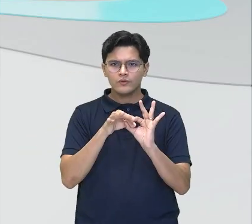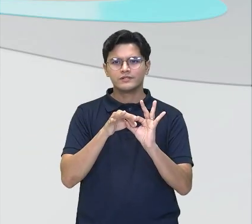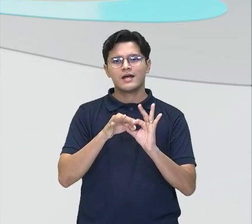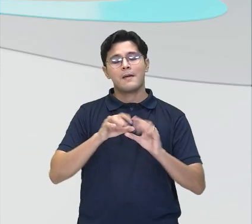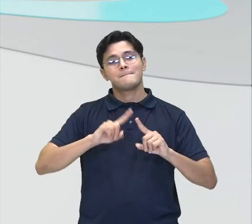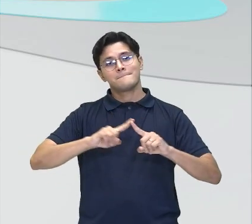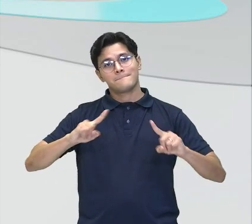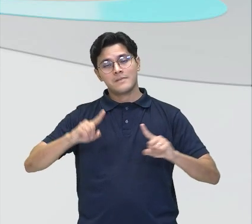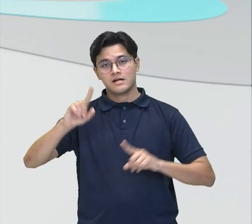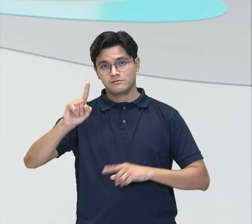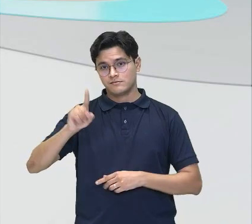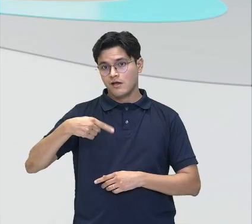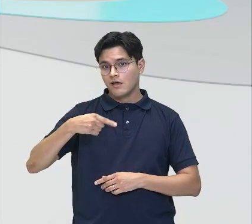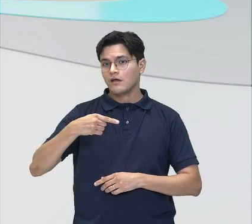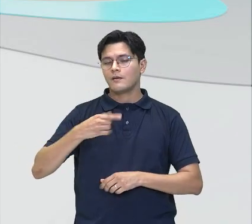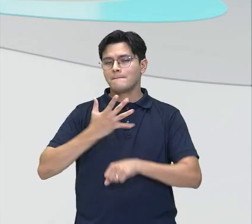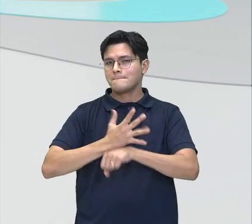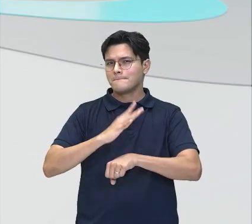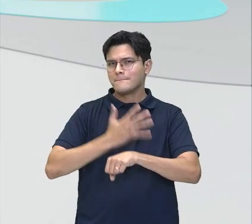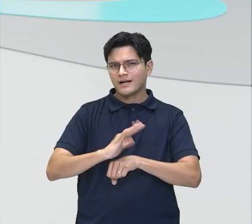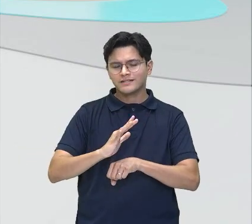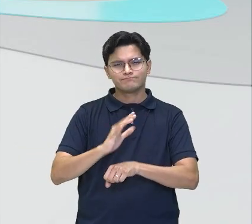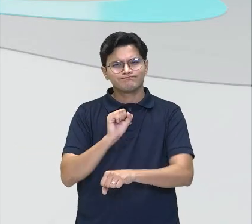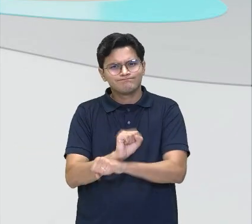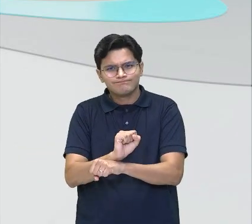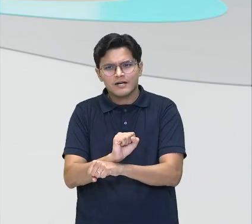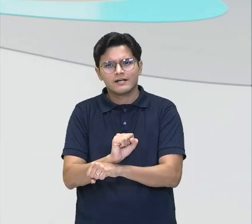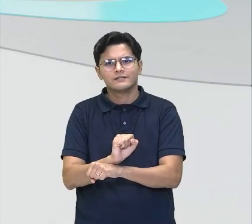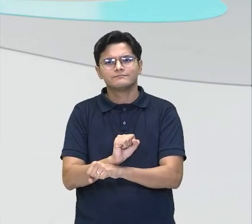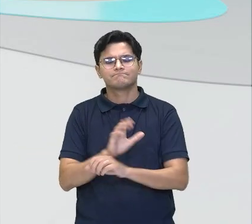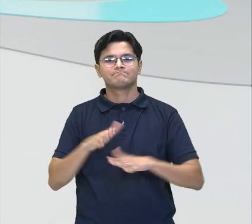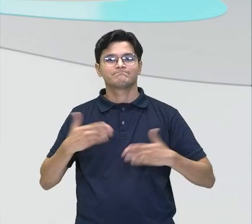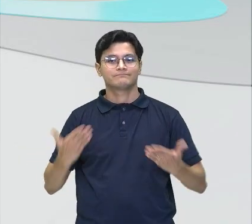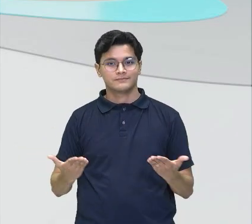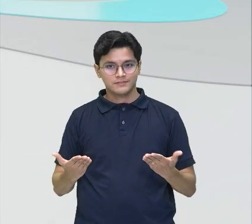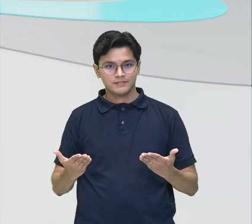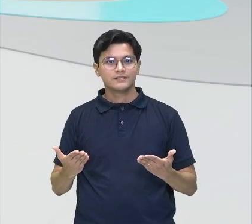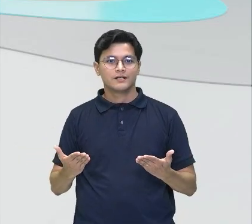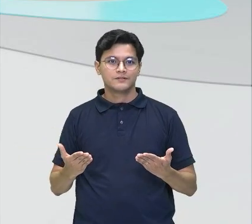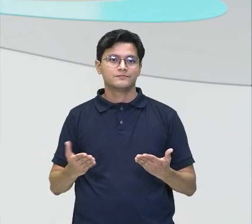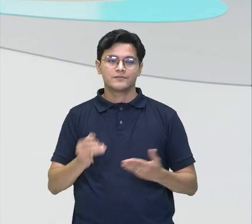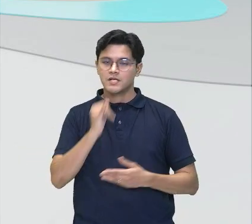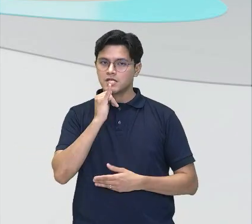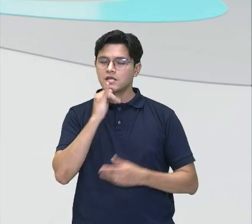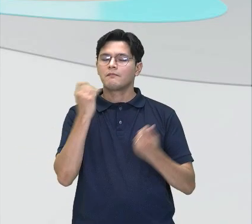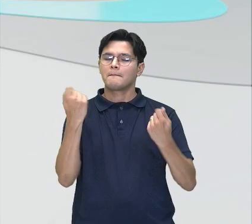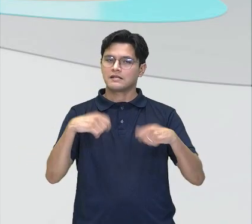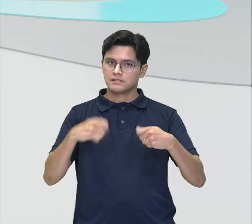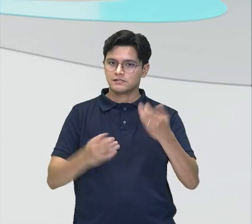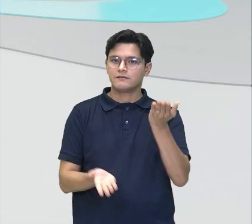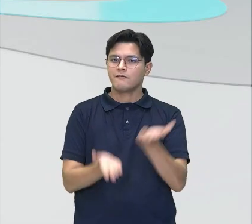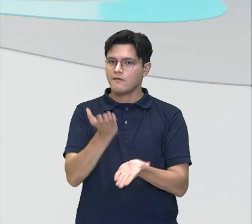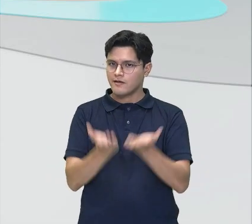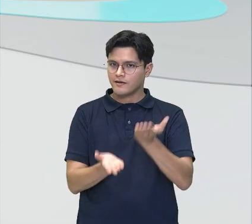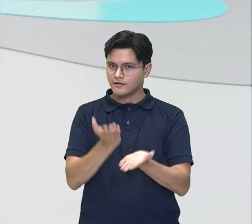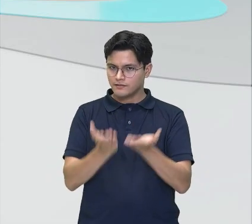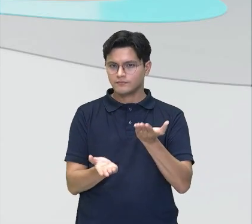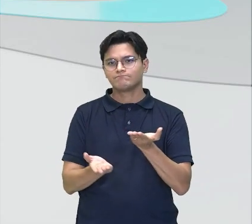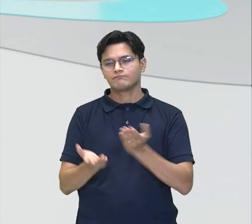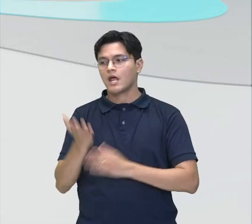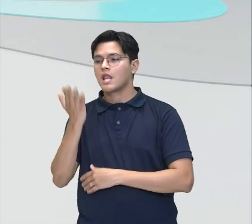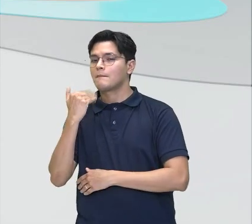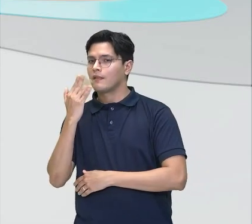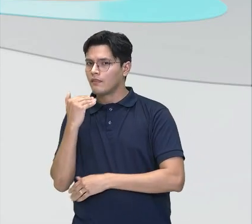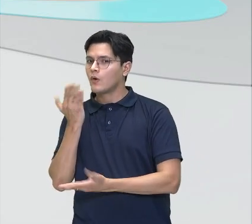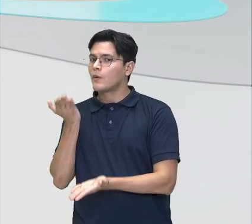atividade muito estática, você fica muito parado. Então, do mesmo jeito que eu falei do equilíbrio que a gente tem que ter ali na alimentação, a gente tem que